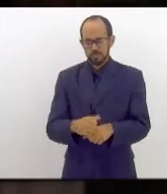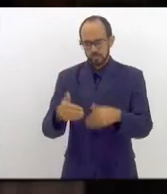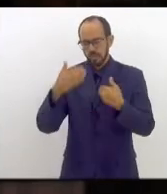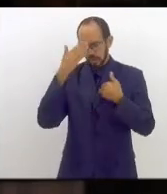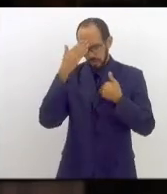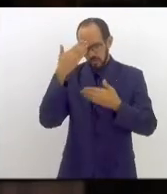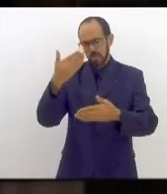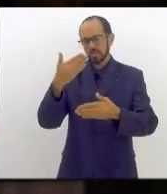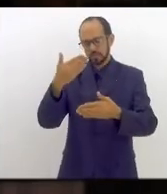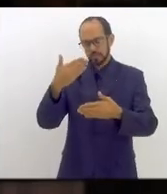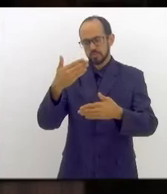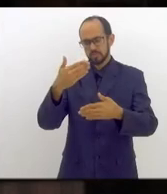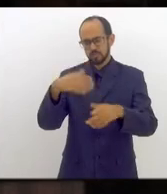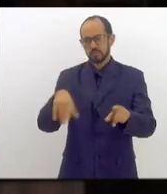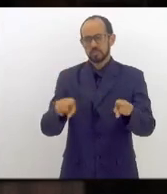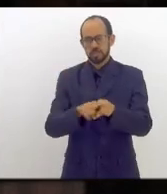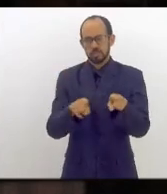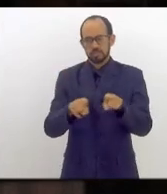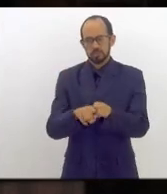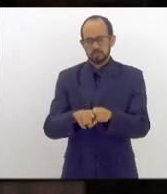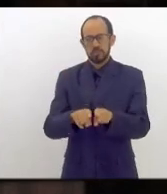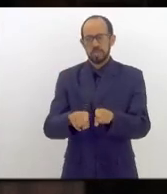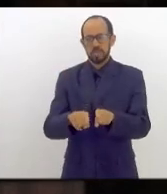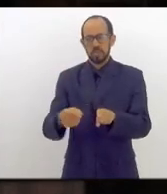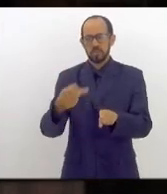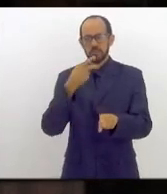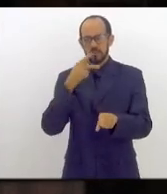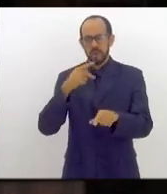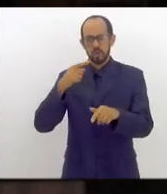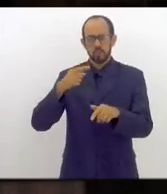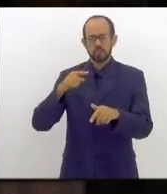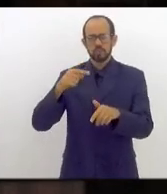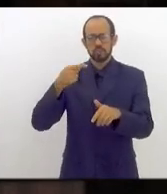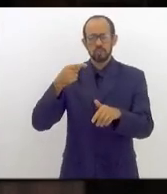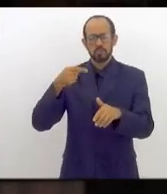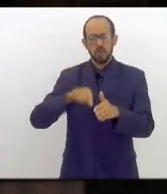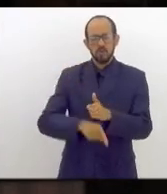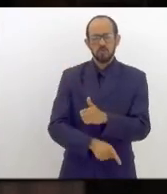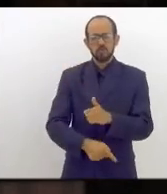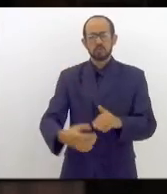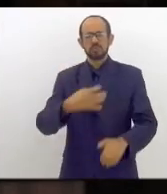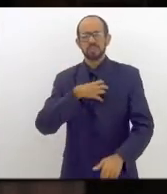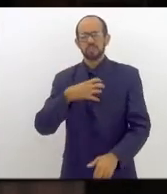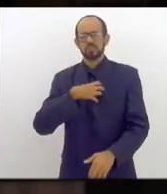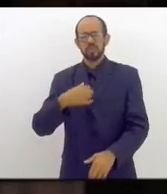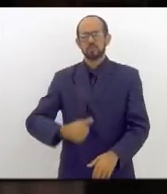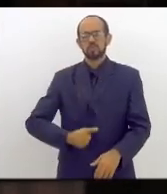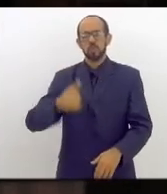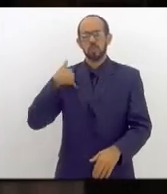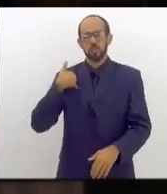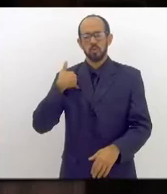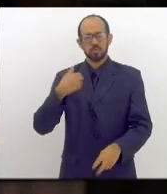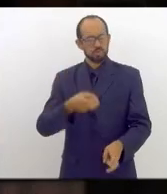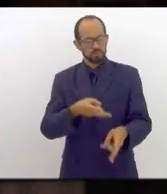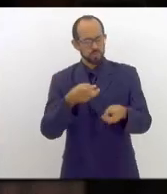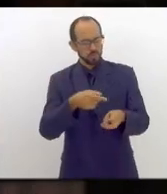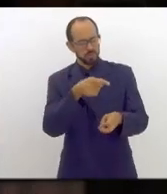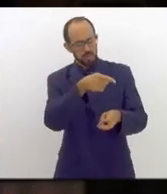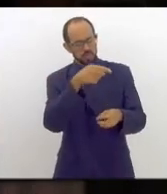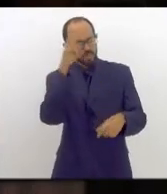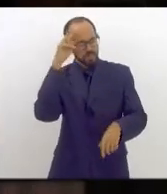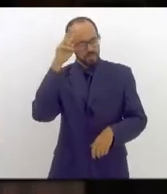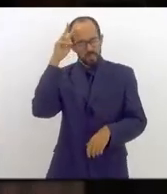e externo o profundo sentimento de orgulho de vê-los aqui lembrados Muito